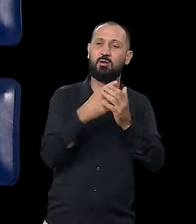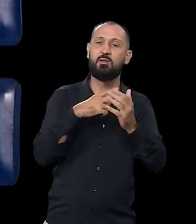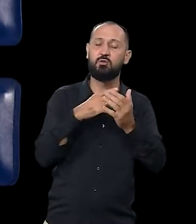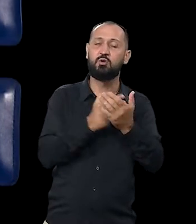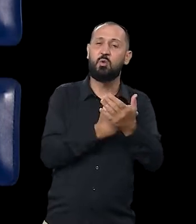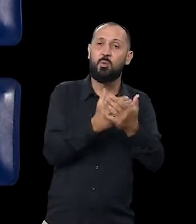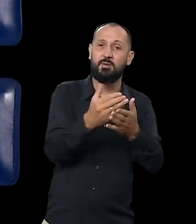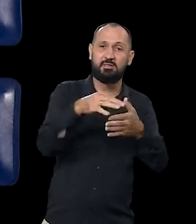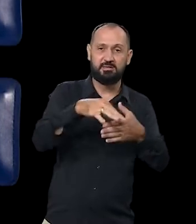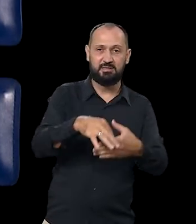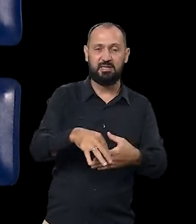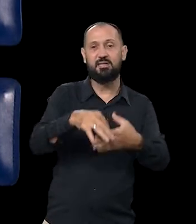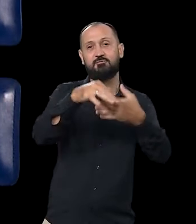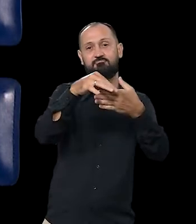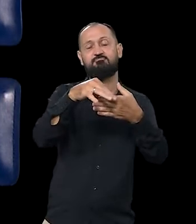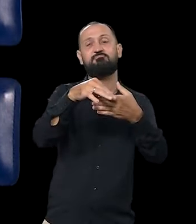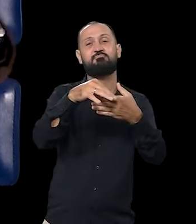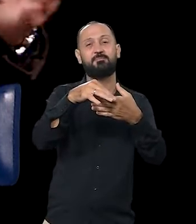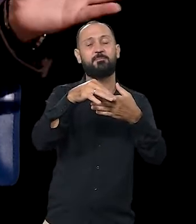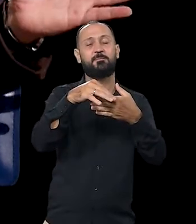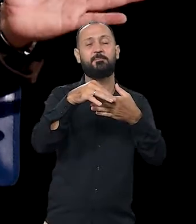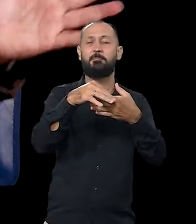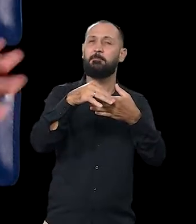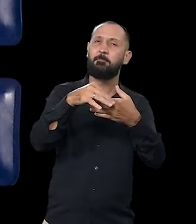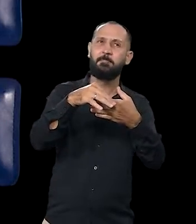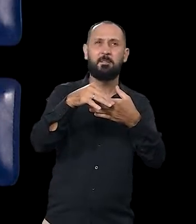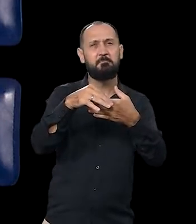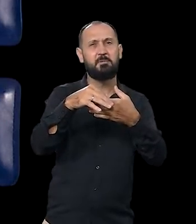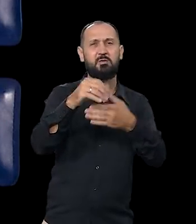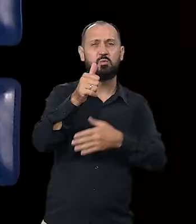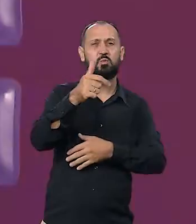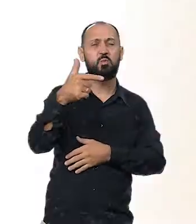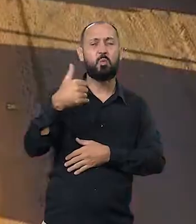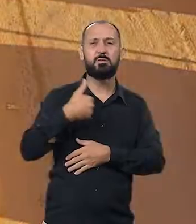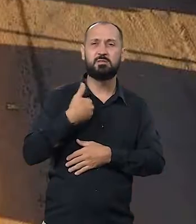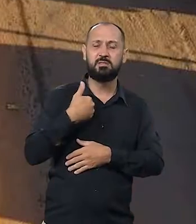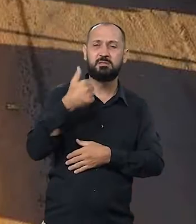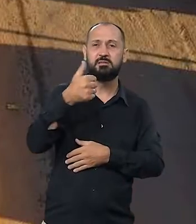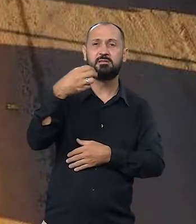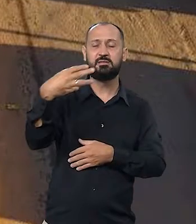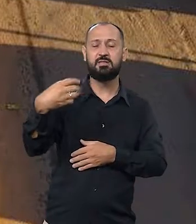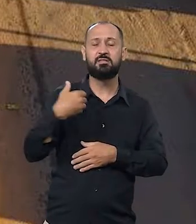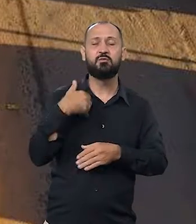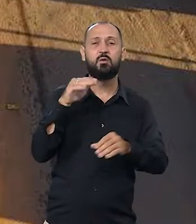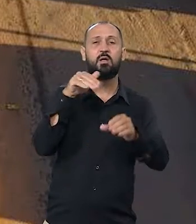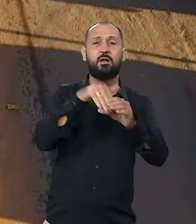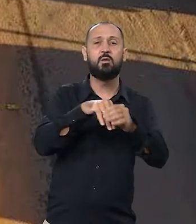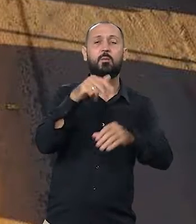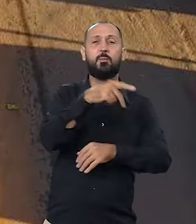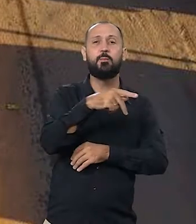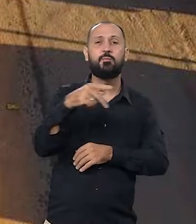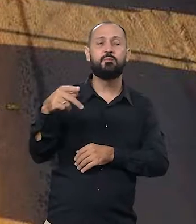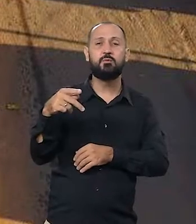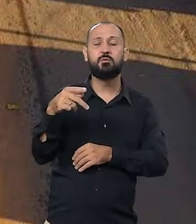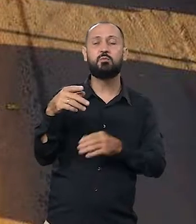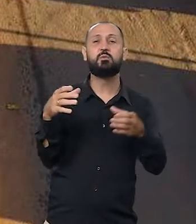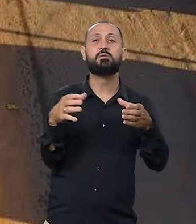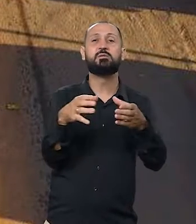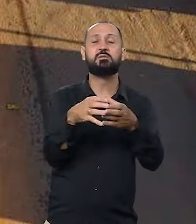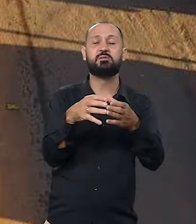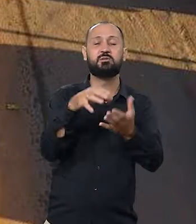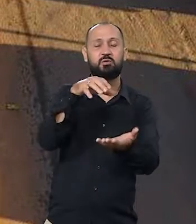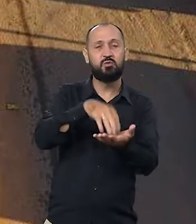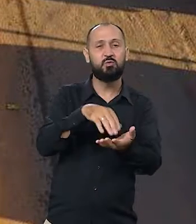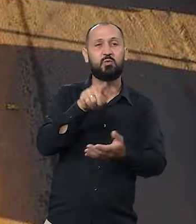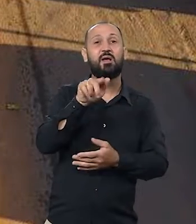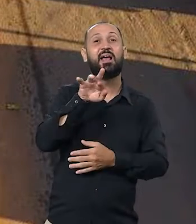exerci uma liderança. Com 12 anos, 13 anos, eu fui eleito como presidente do Centro Cívico,